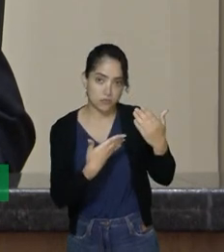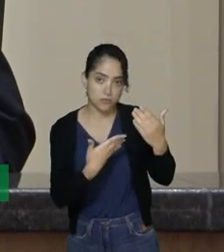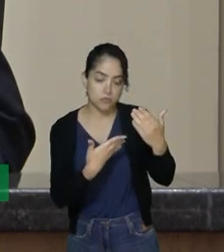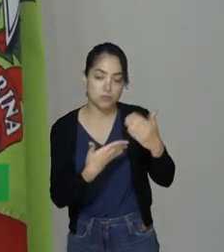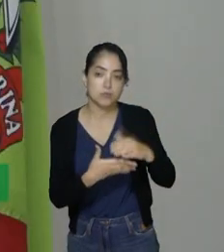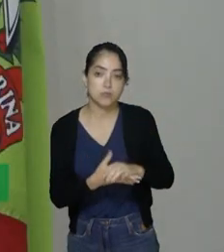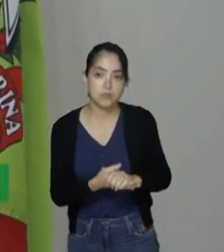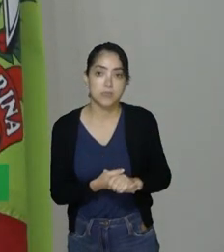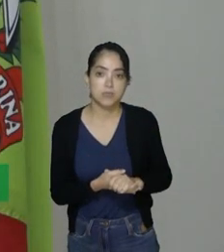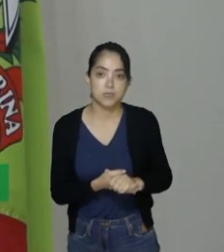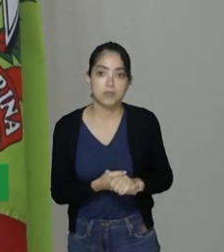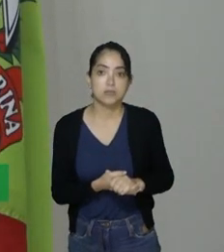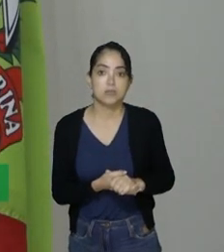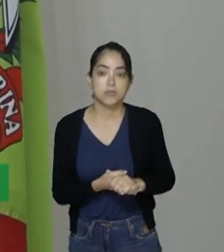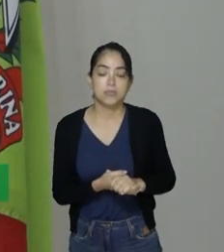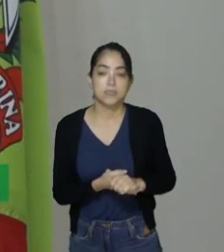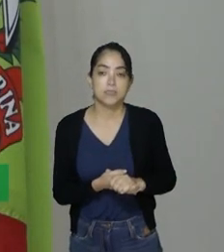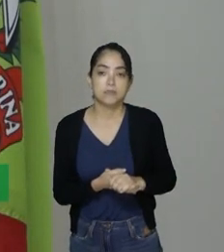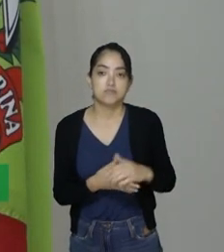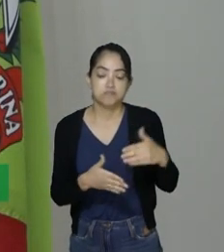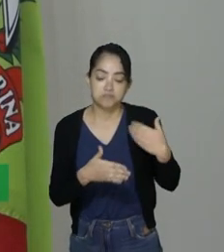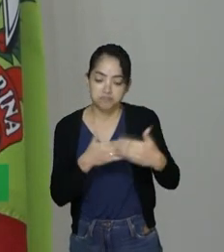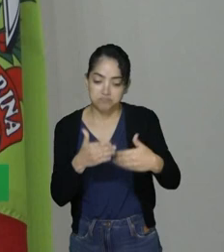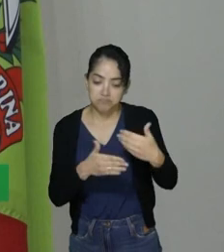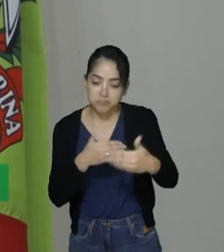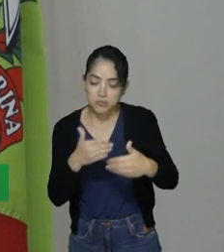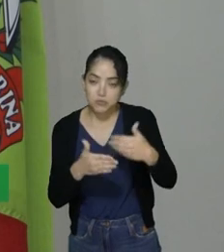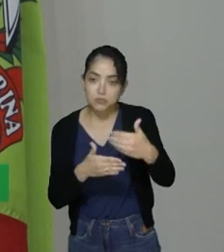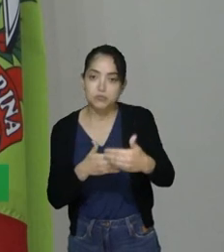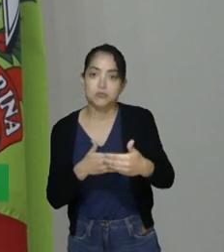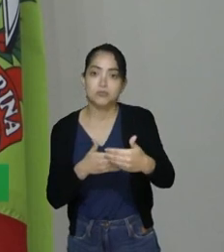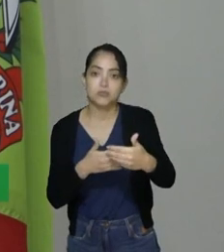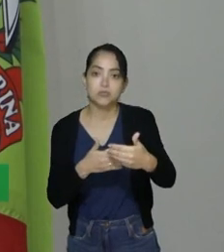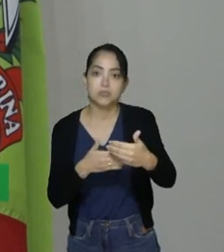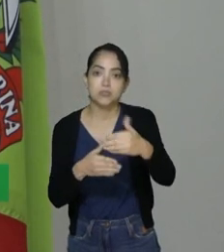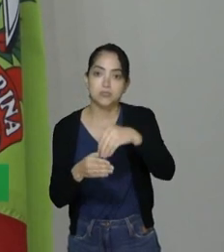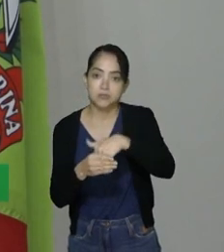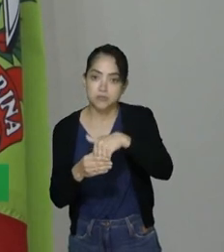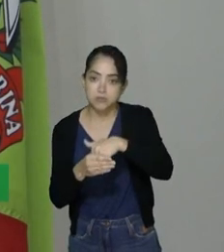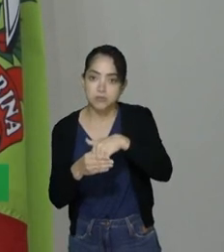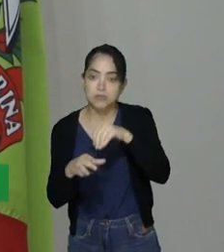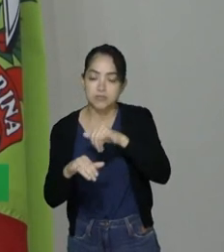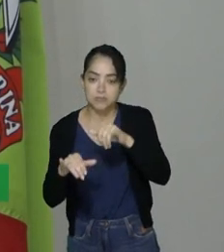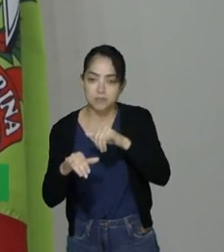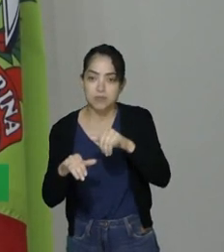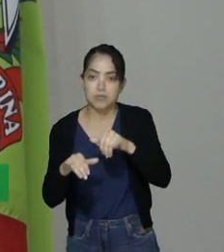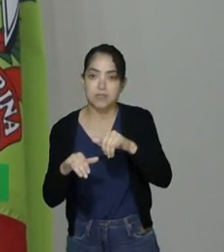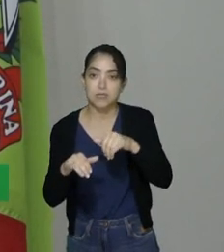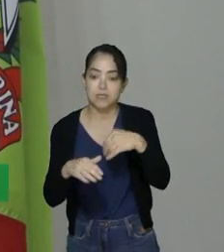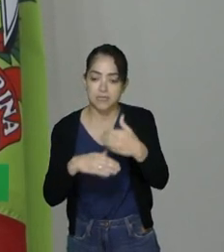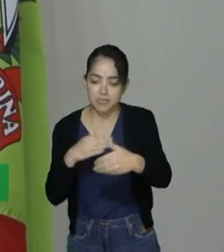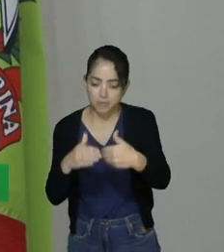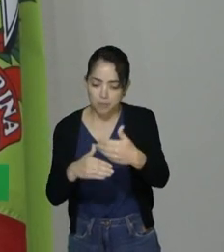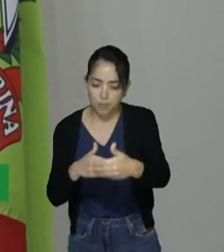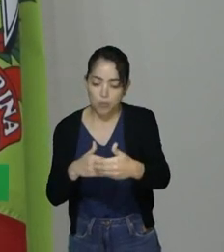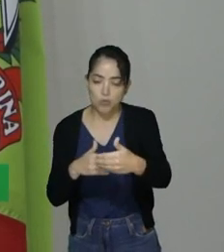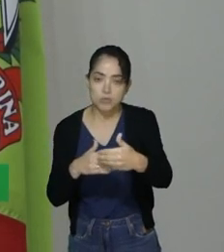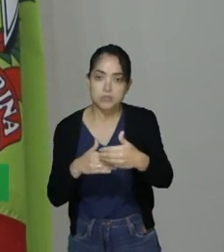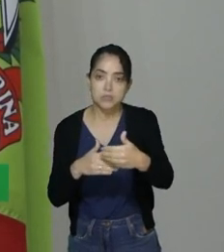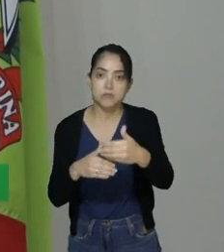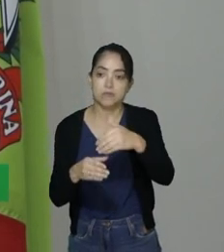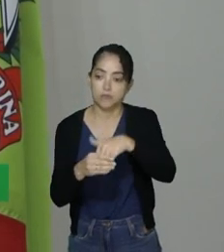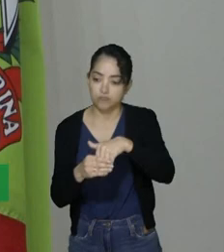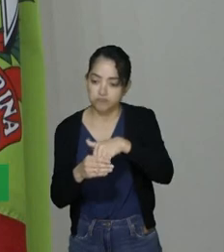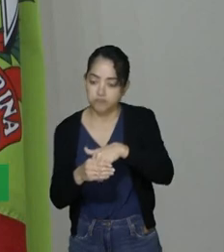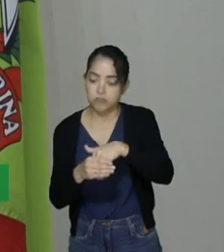logo nos dias depois da eleição, é curioso, você faz uma grande votação,